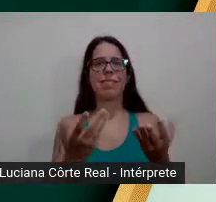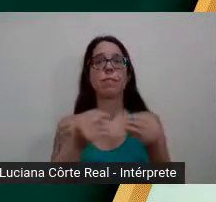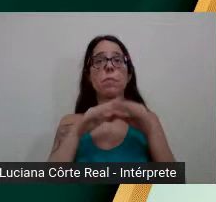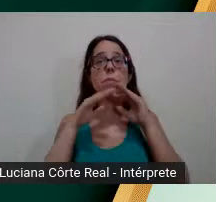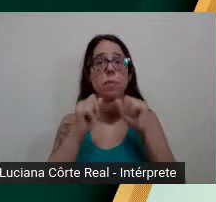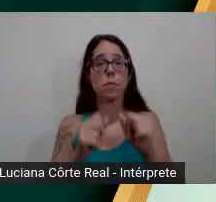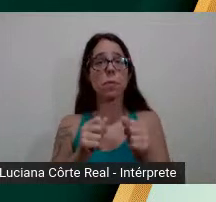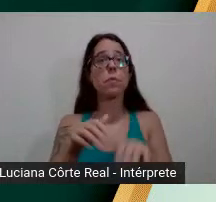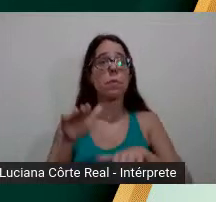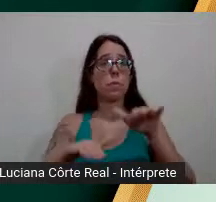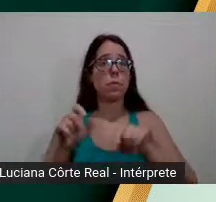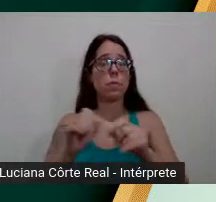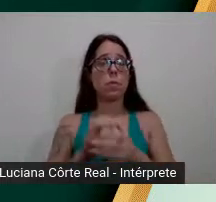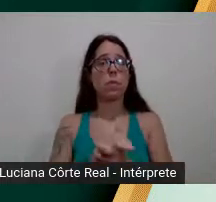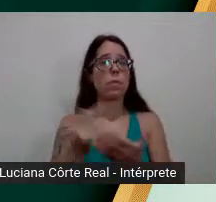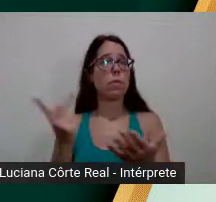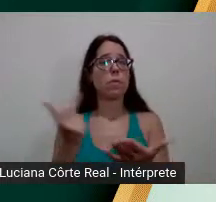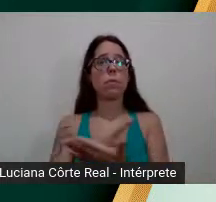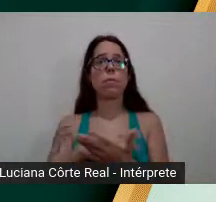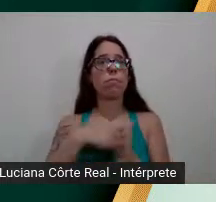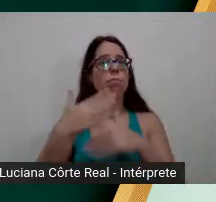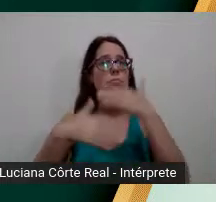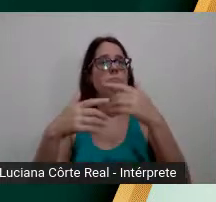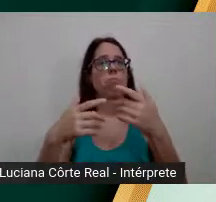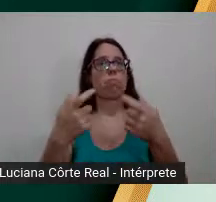desse país.